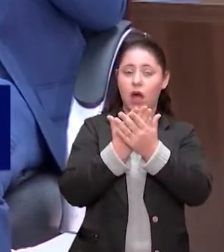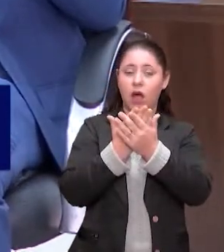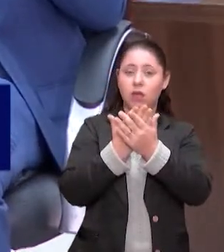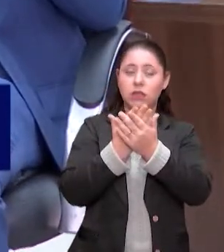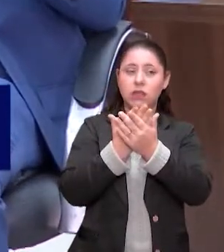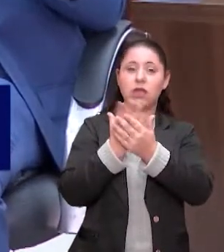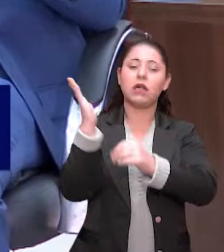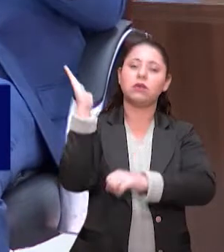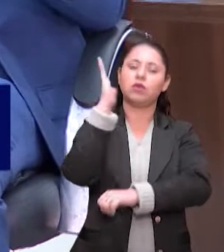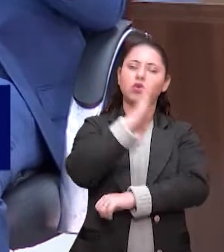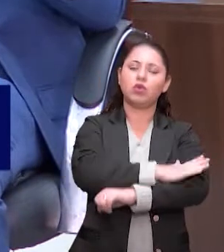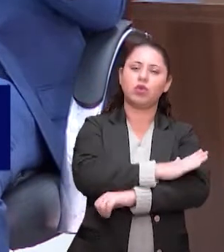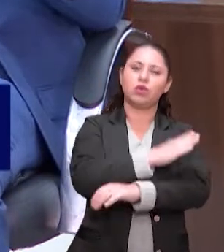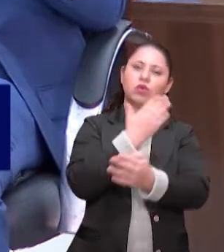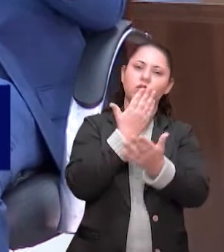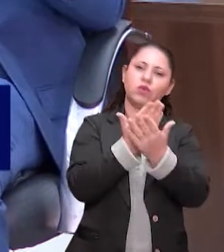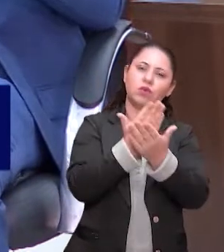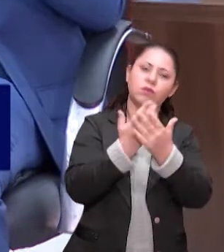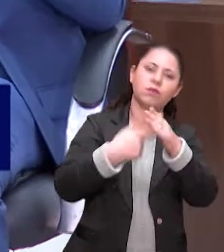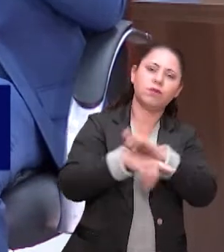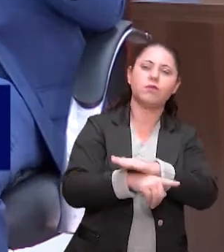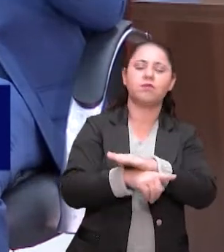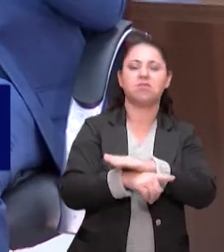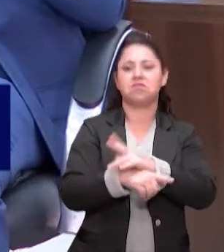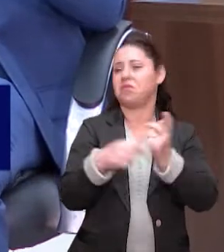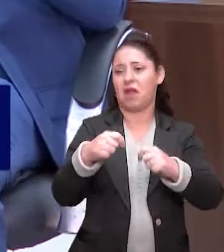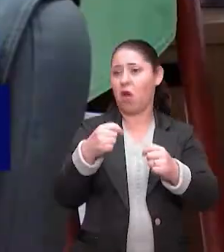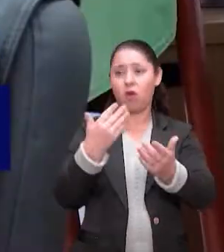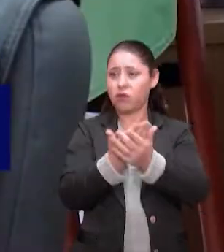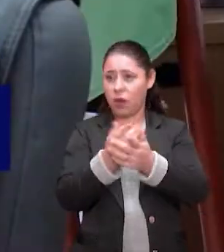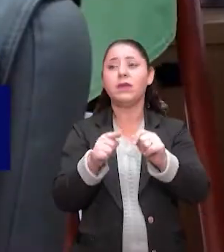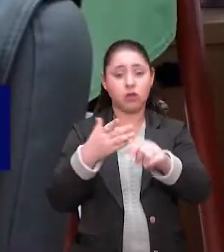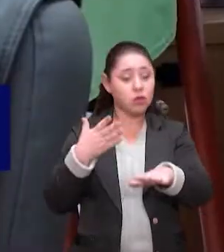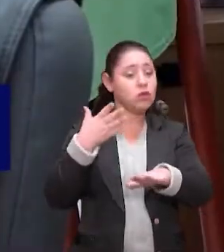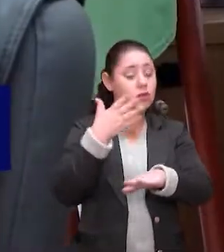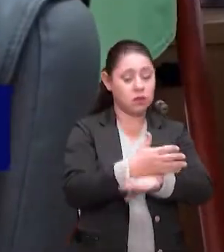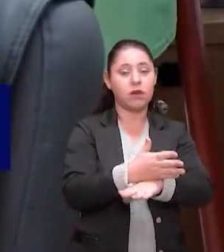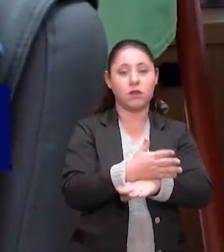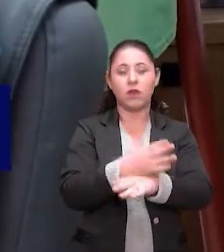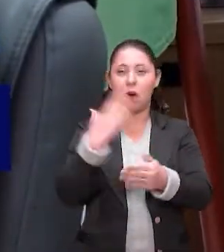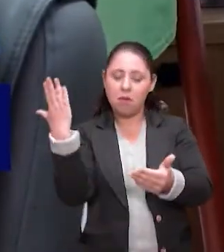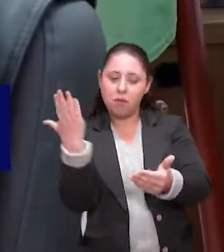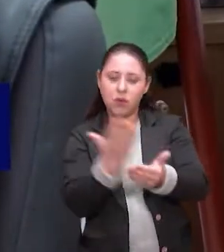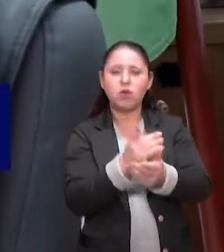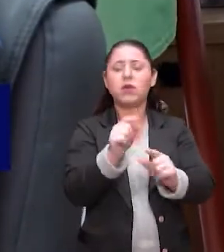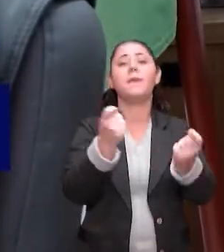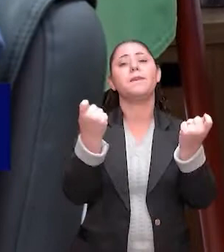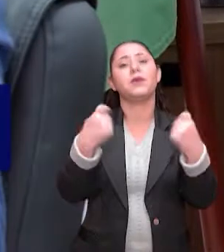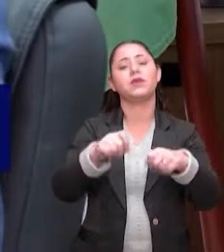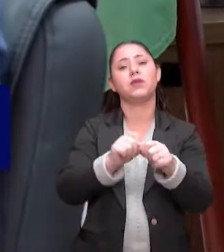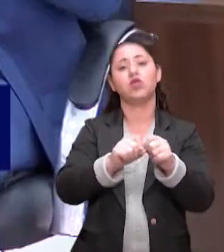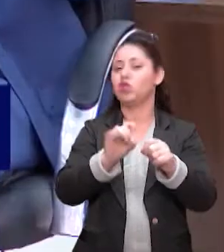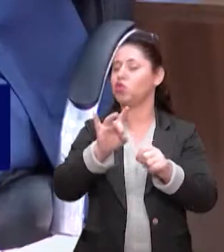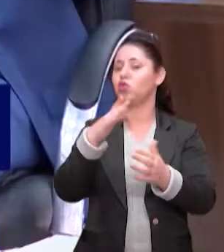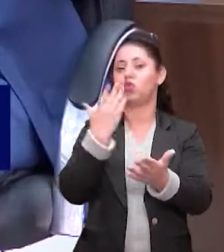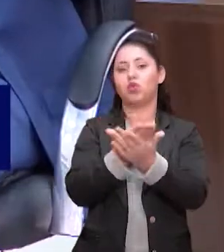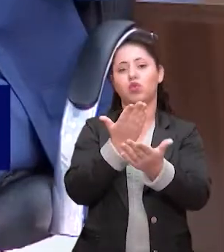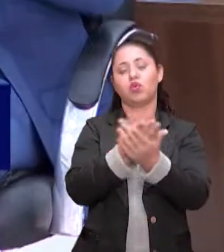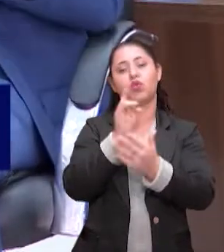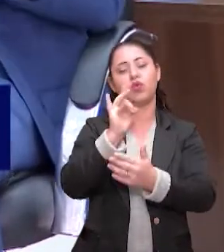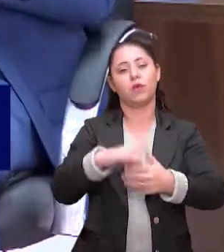passava a tarde inteira lá. Mesmo no dia que eu não precisava estar. E eu queria ser processualista. E eu falava, professor, o que eu preciso? Ele falava, precisa de